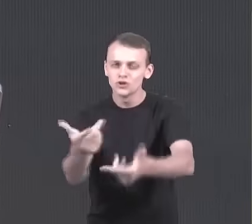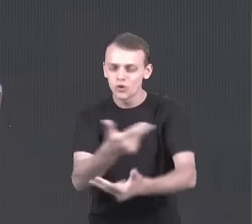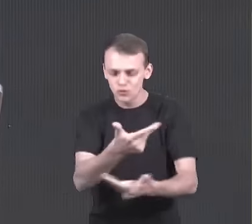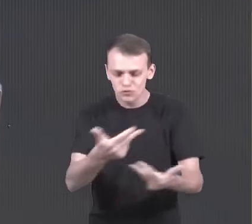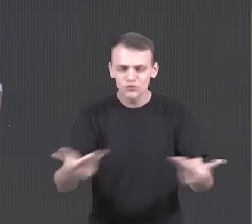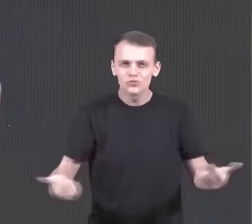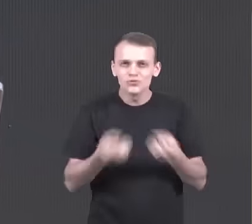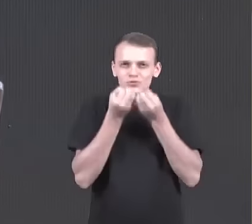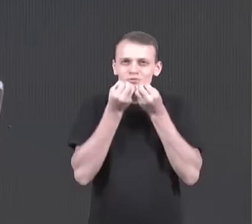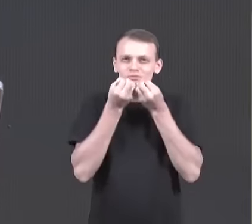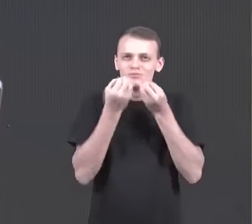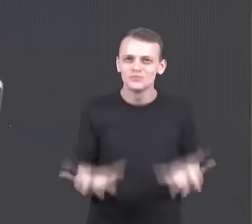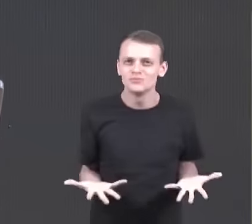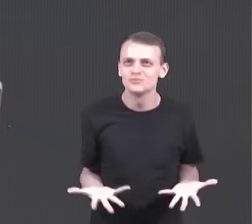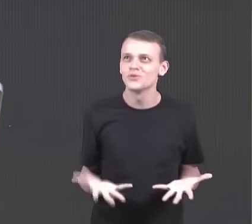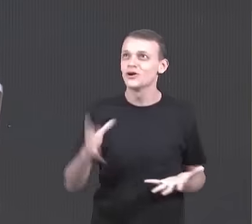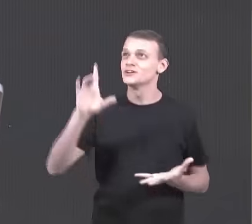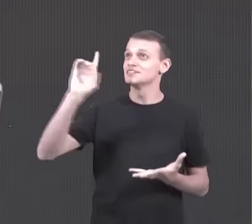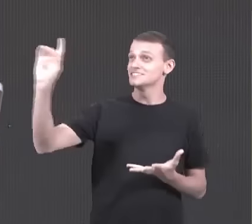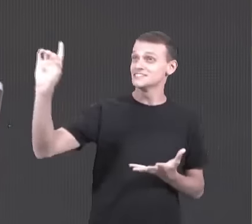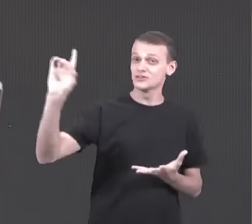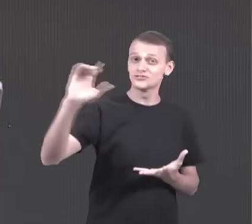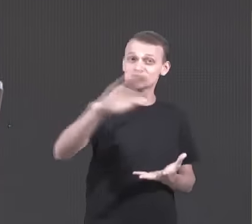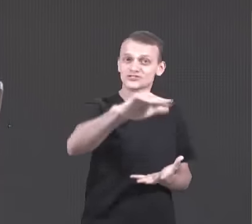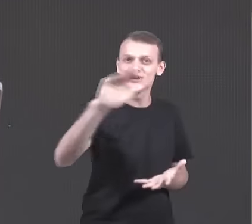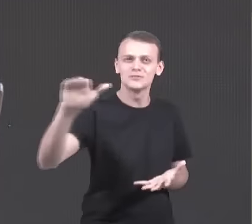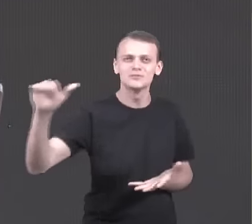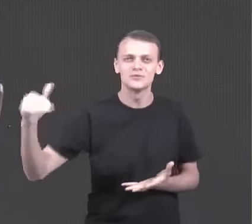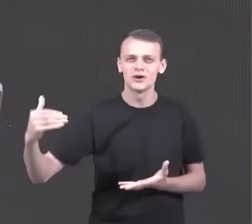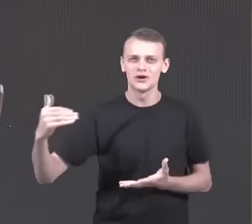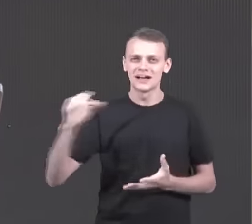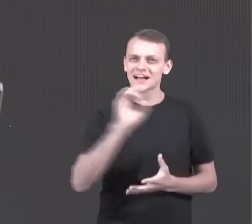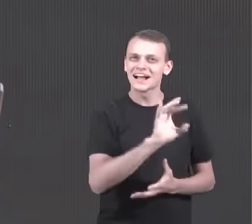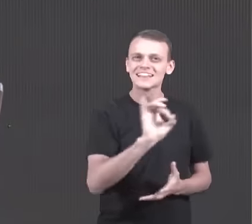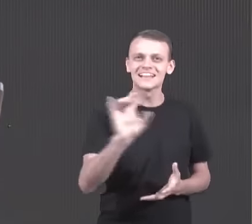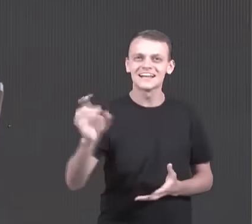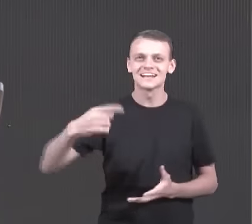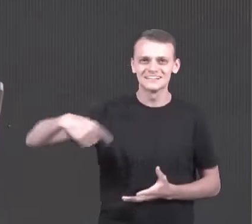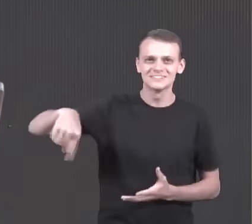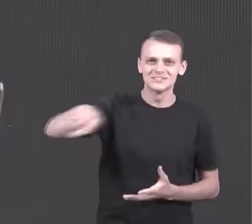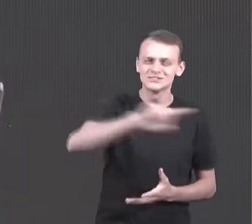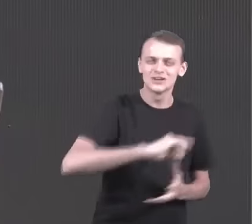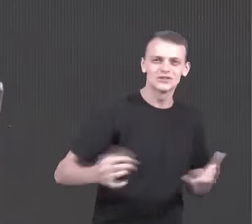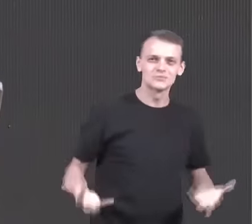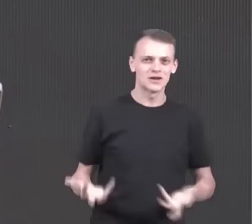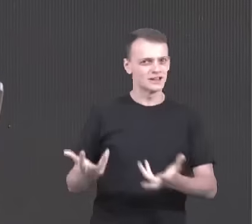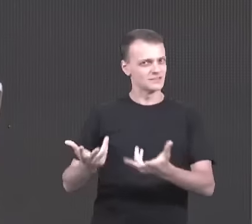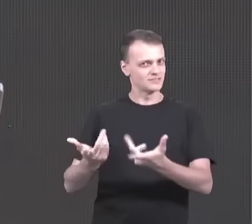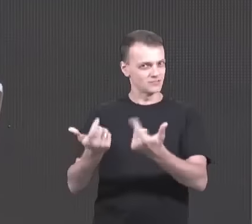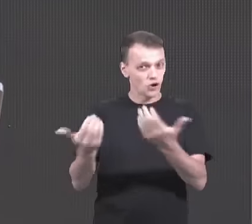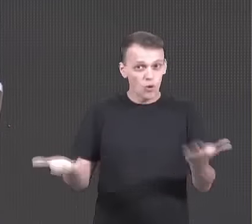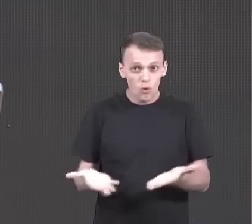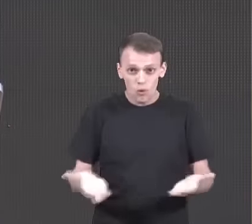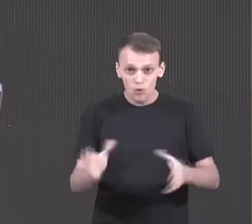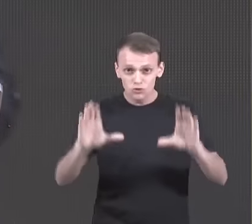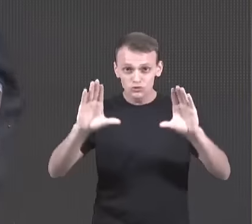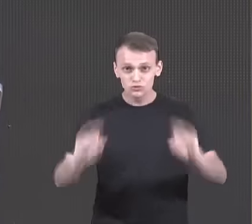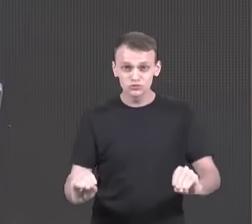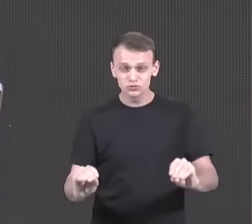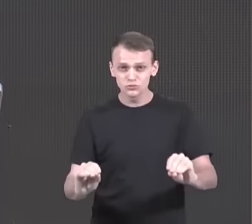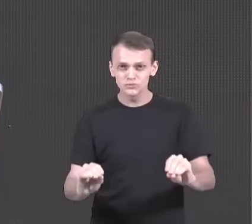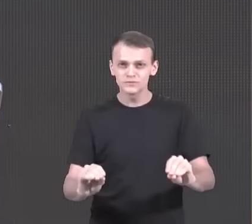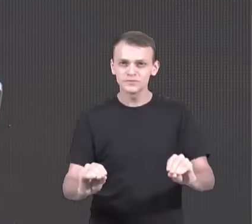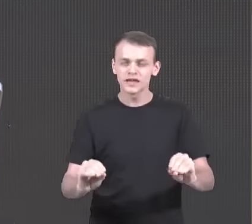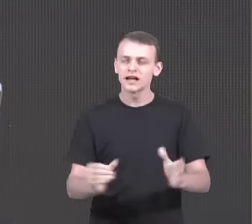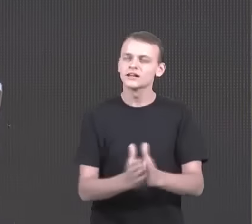virtudes daquele que nos chamou das trevas para a sua maravilhosa luz. E nessa noite celebramos o